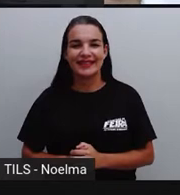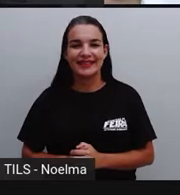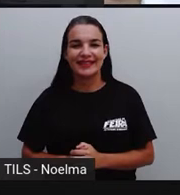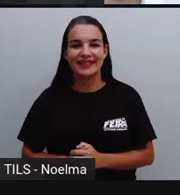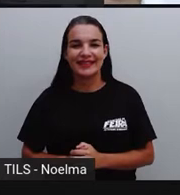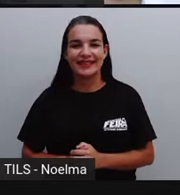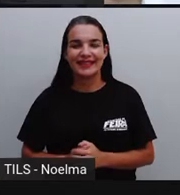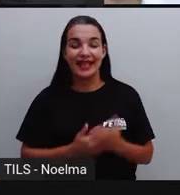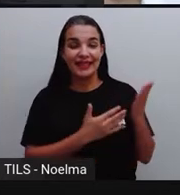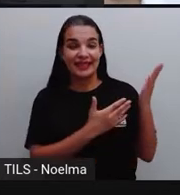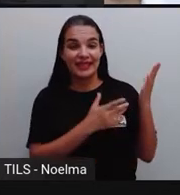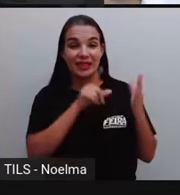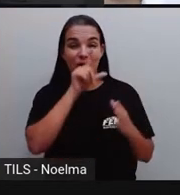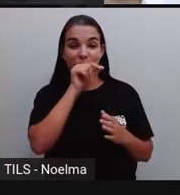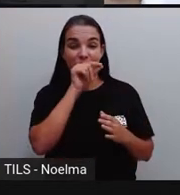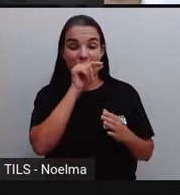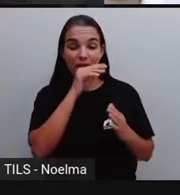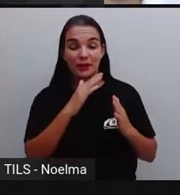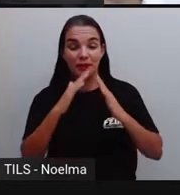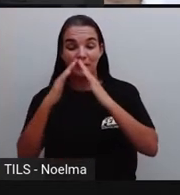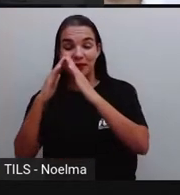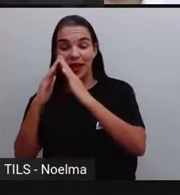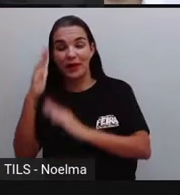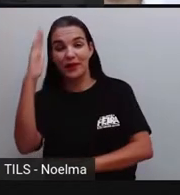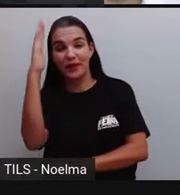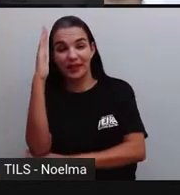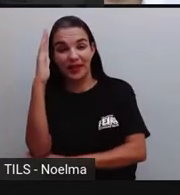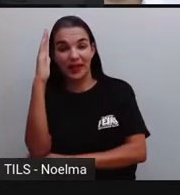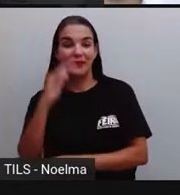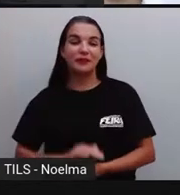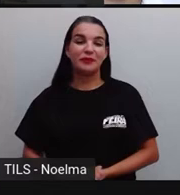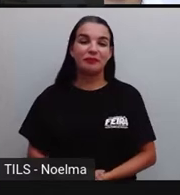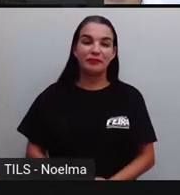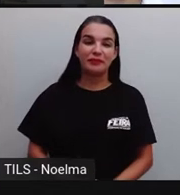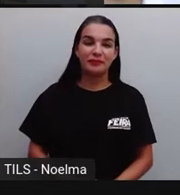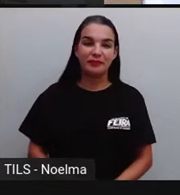Olha lá os pássaros lá no hotel.